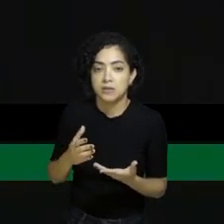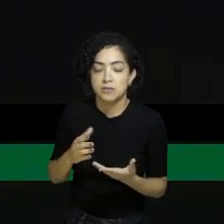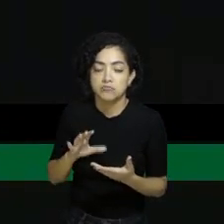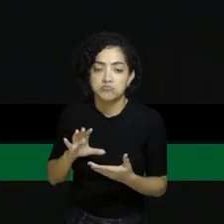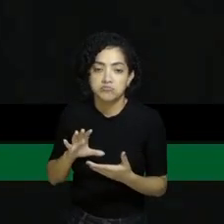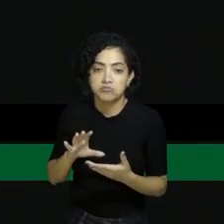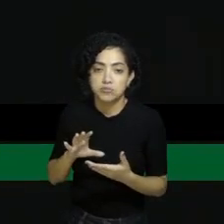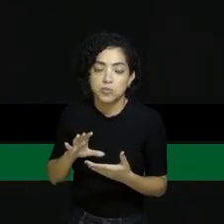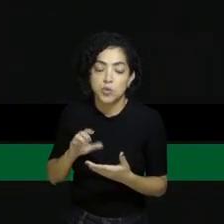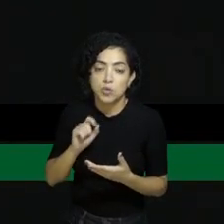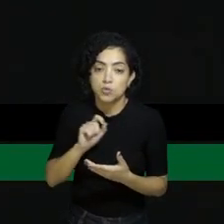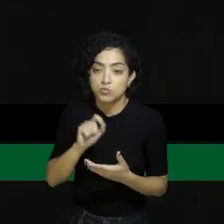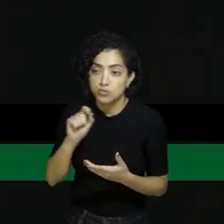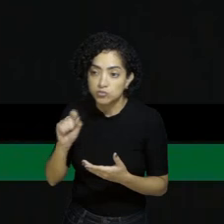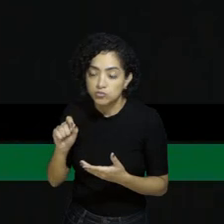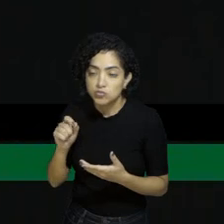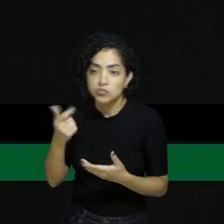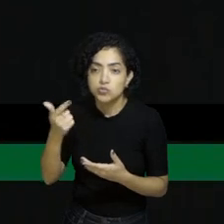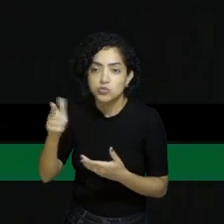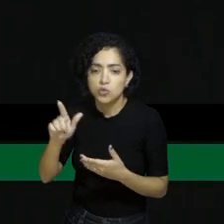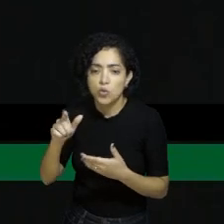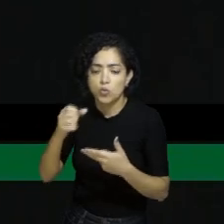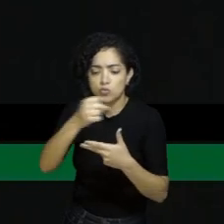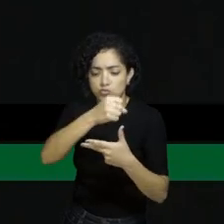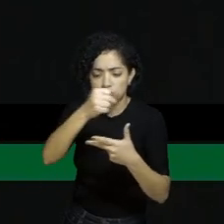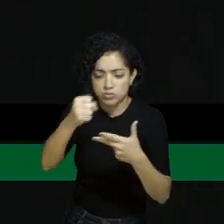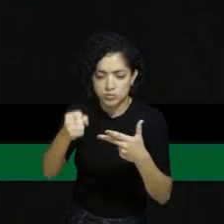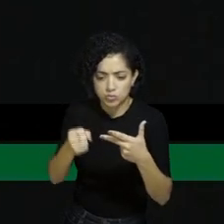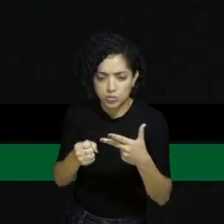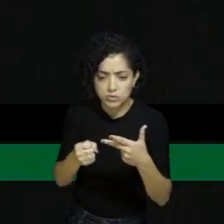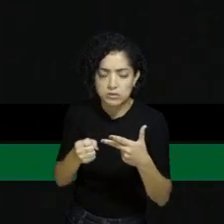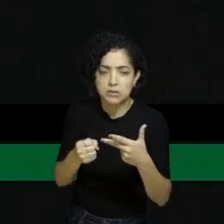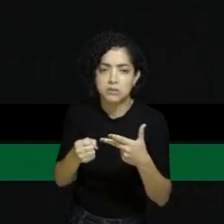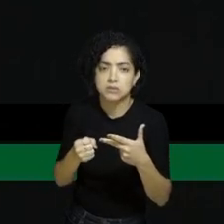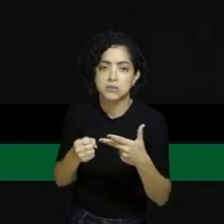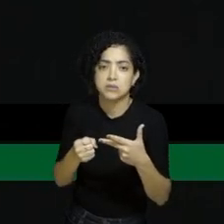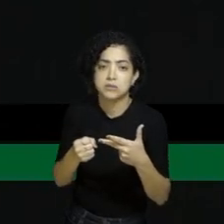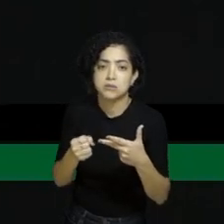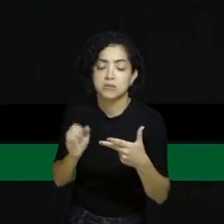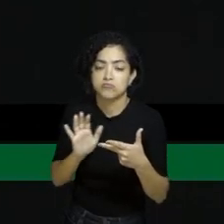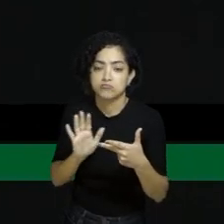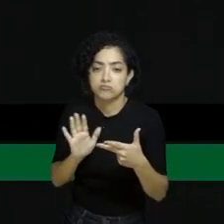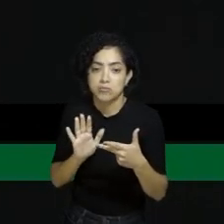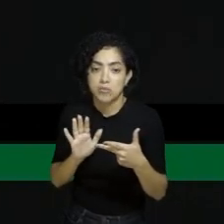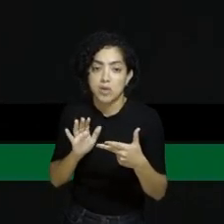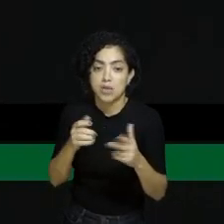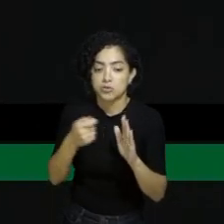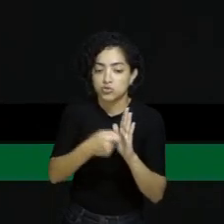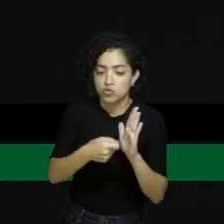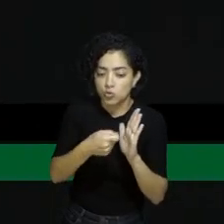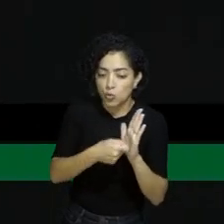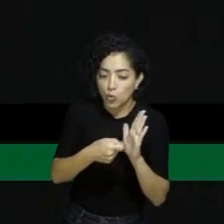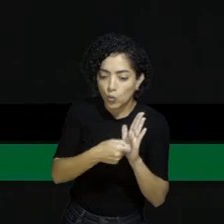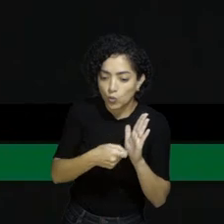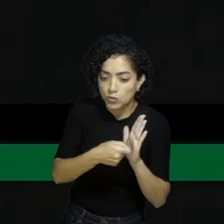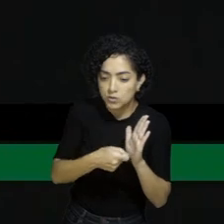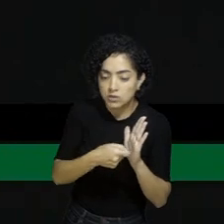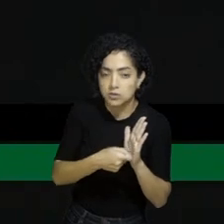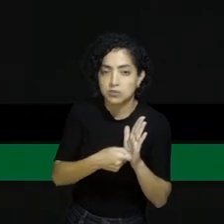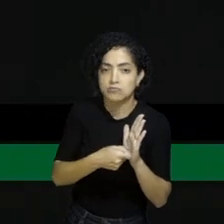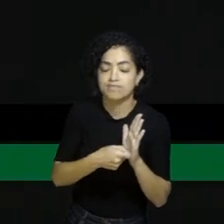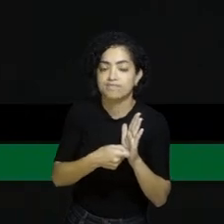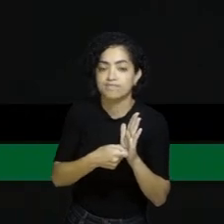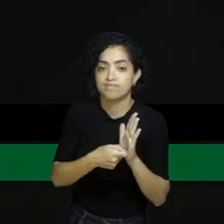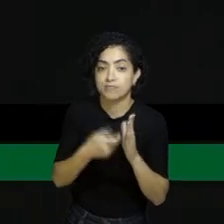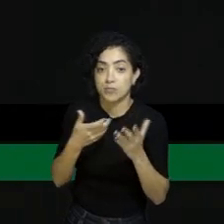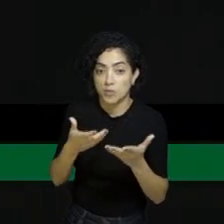das atribuições de outros poderes, de forma alguma. Nós lutamos com unhas e dentes contra isso. E nós que